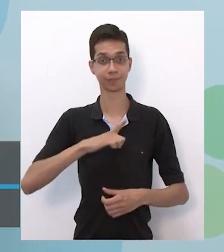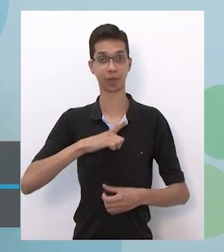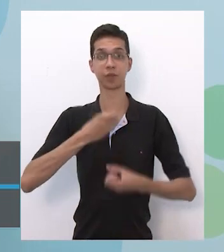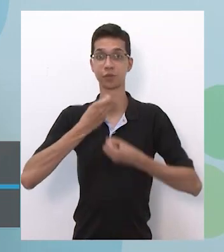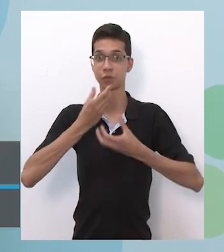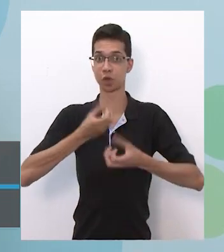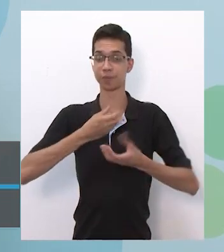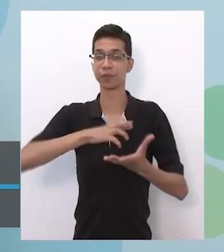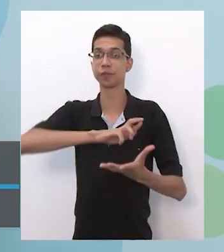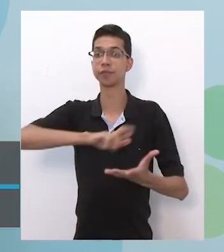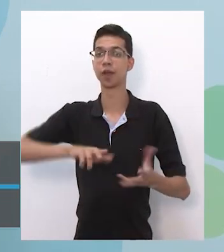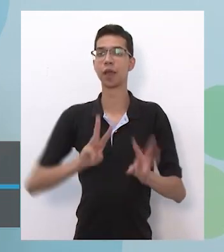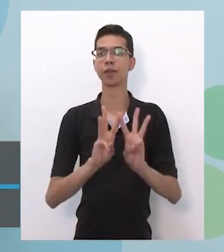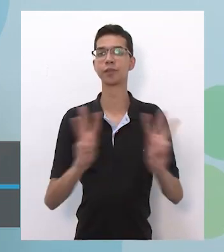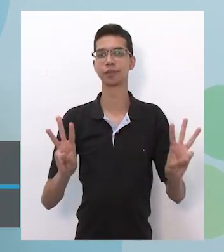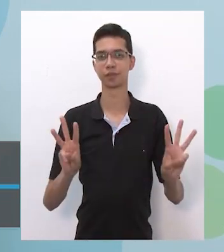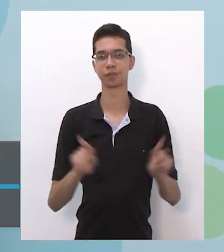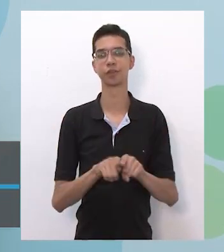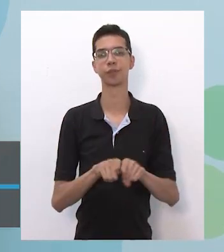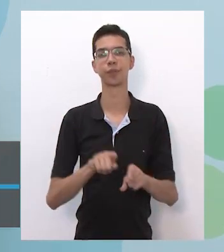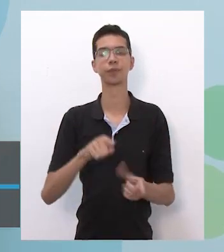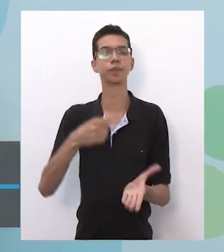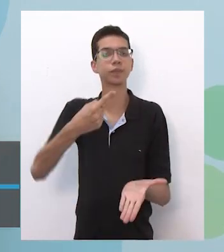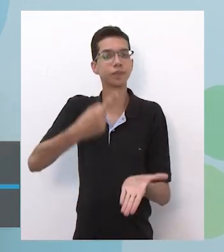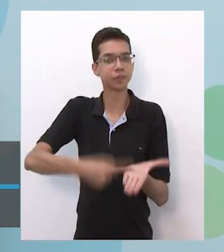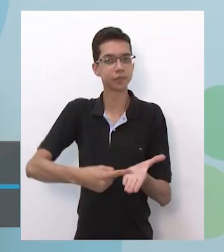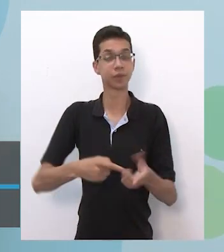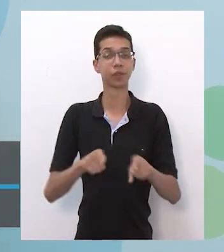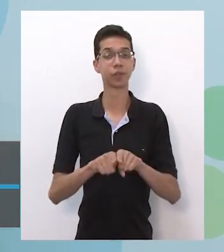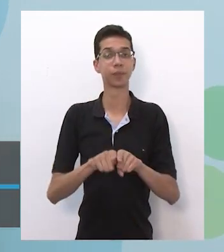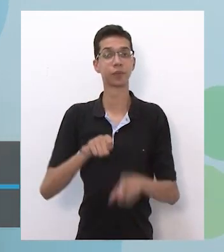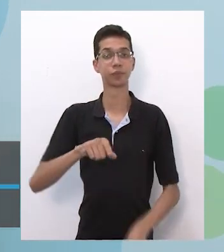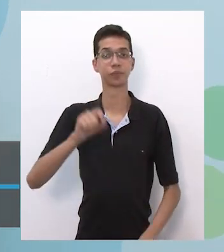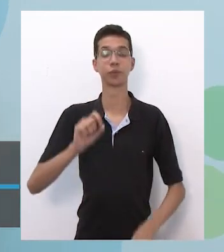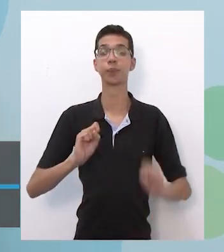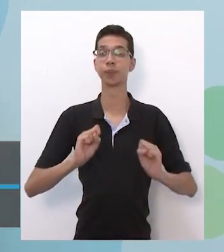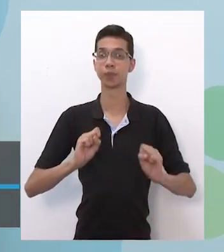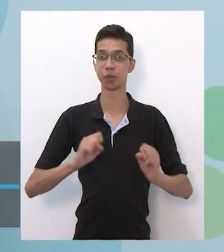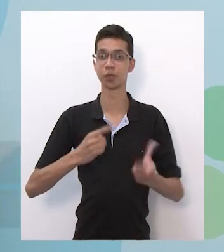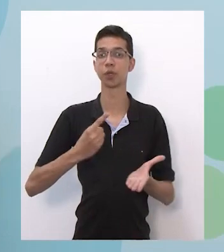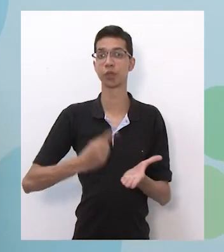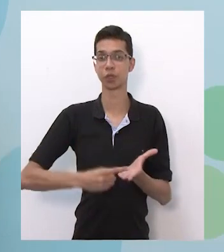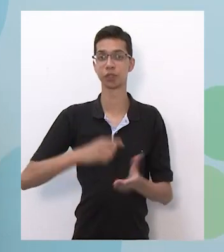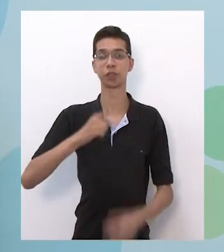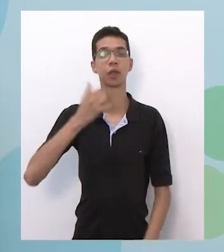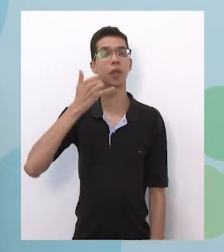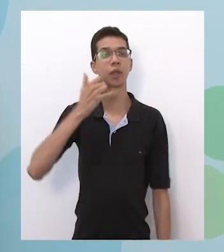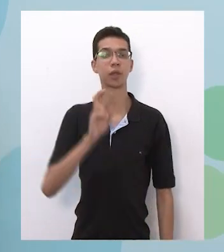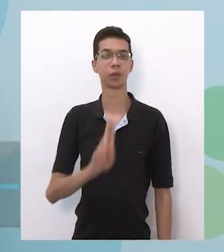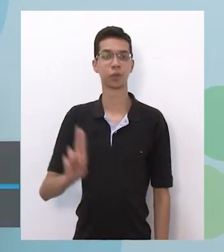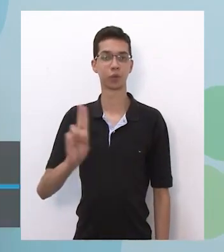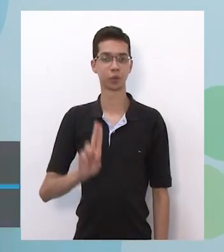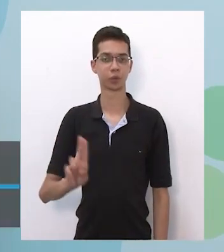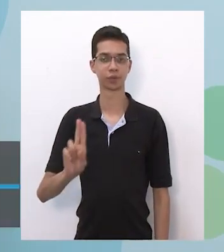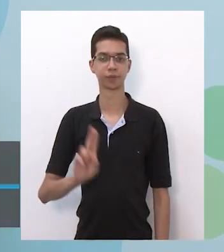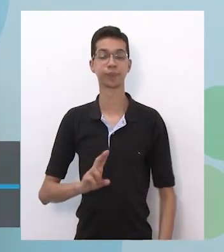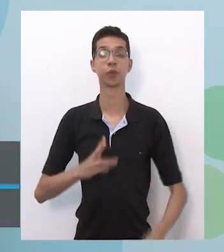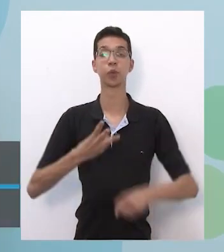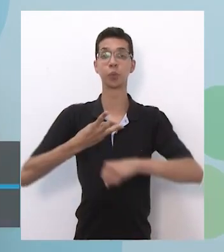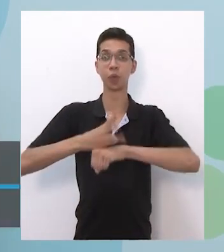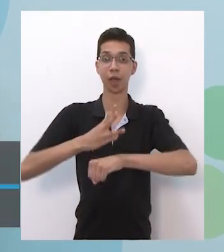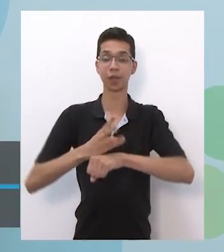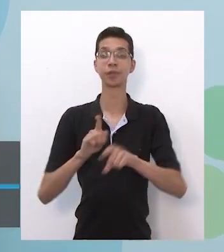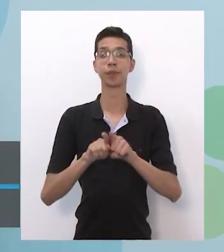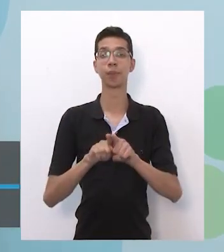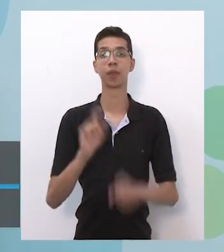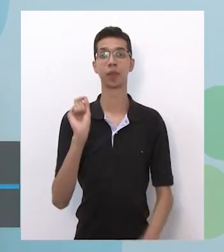informações no nosso site, além do próprio agendamento. Mas você também pode optar em fazer esse agendamento pelo telefone. Então, você pode usar tanto o WhatsApp quanto o Telegram,